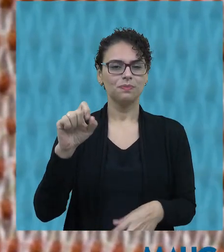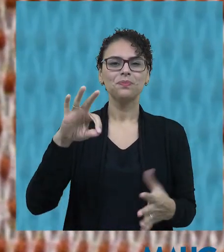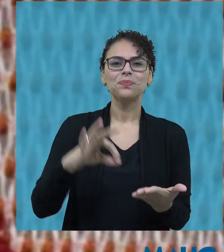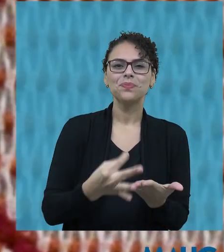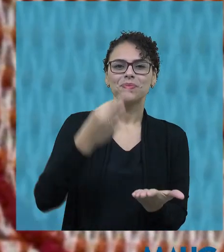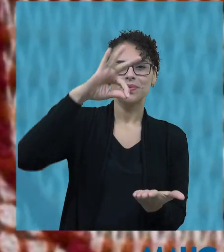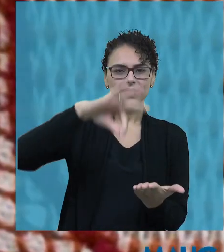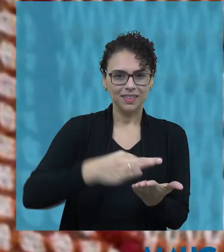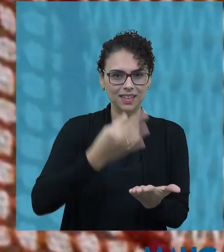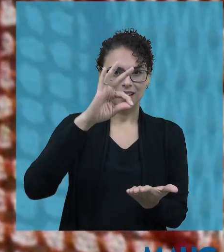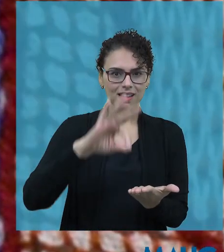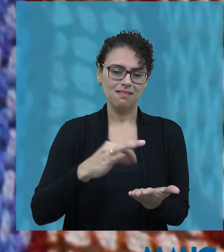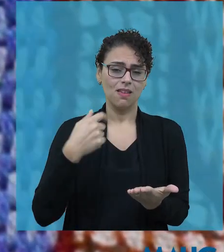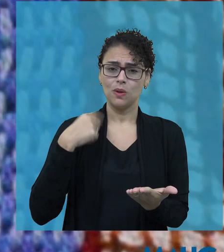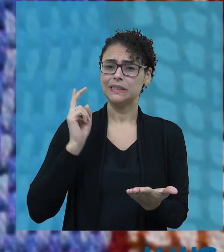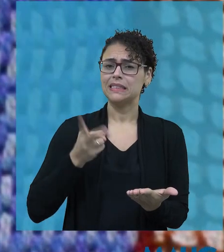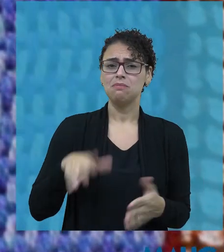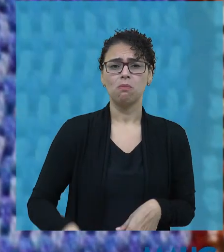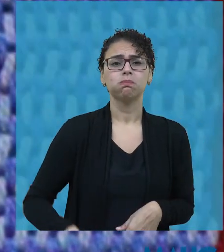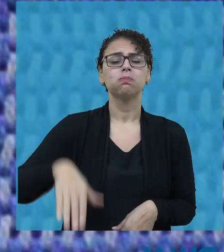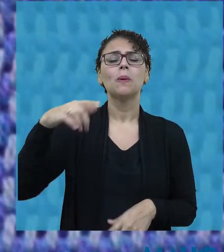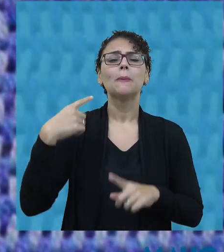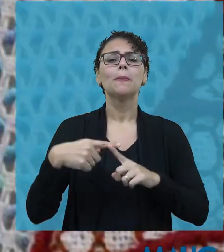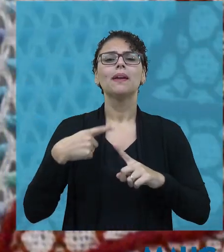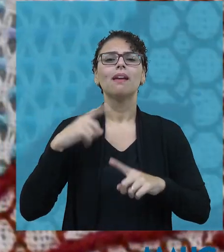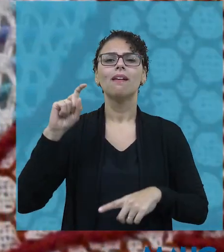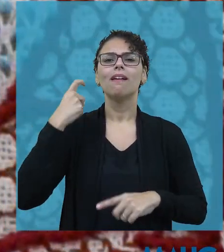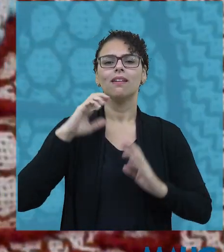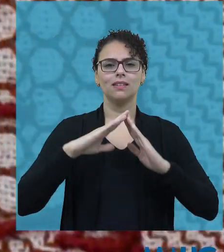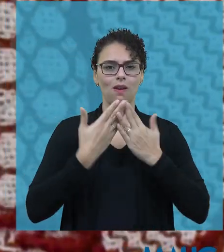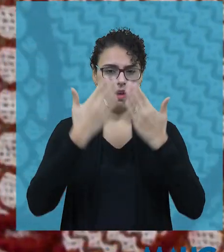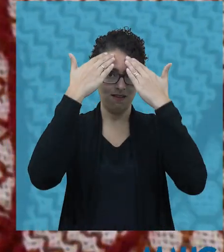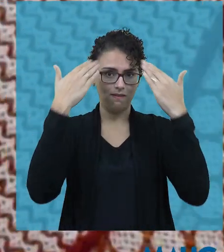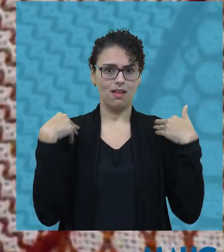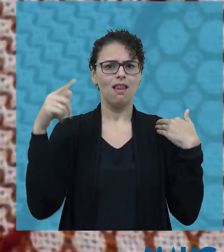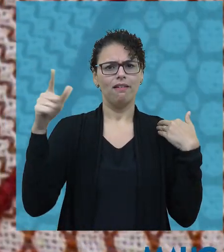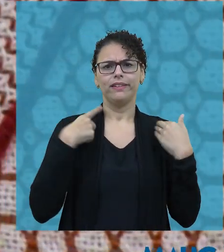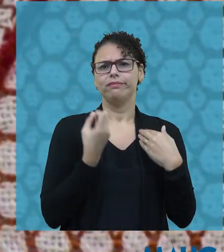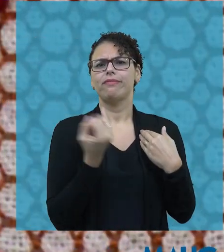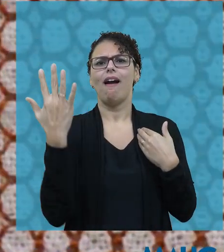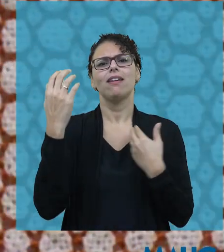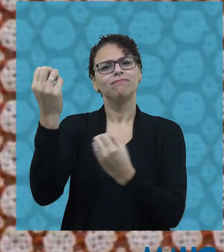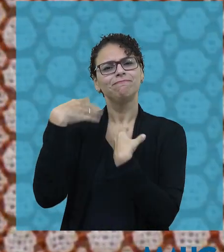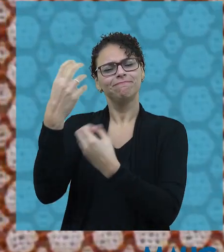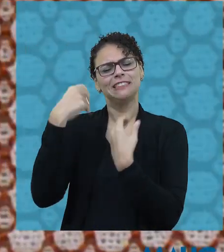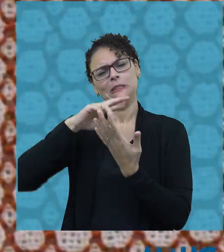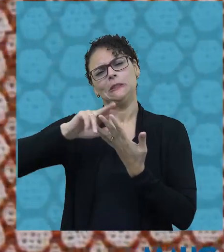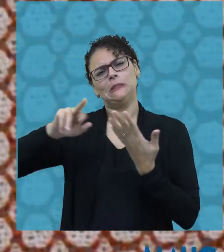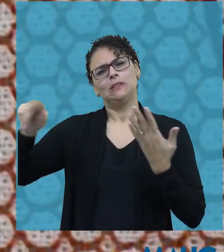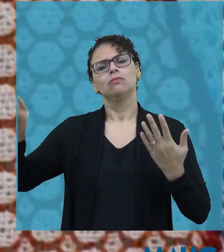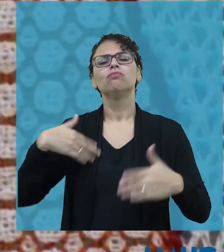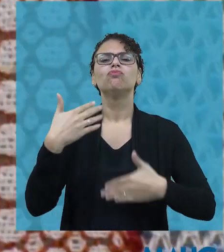vida, como dizer, quase para sempre. Estudei em colégio de freiras, então ali se aprende de um tudo, e